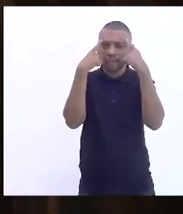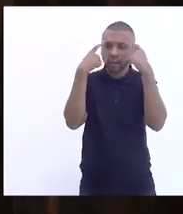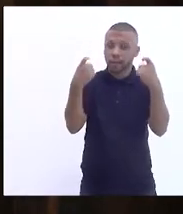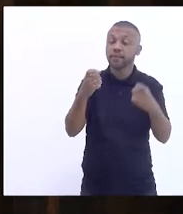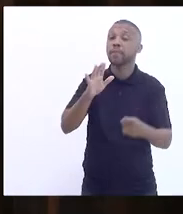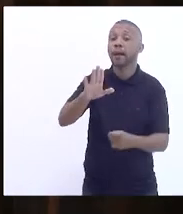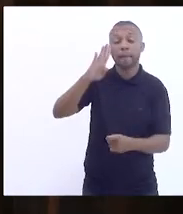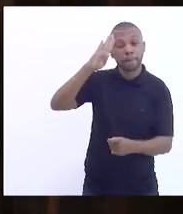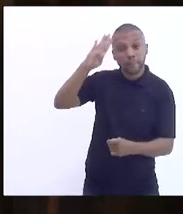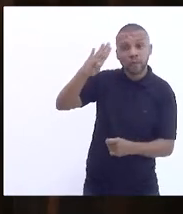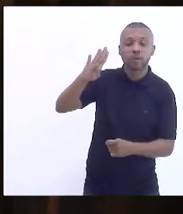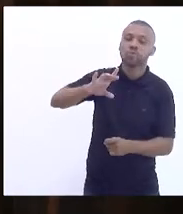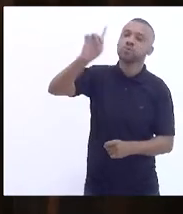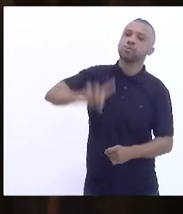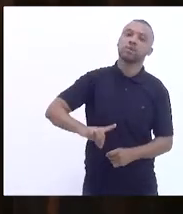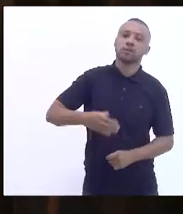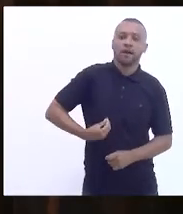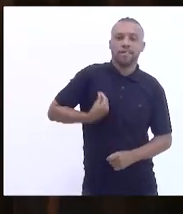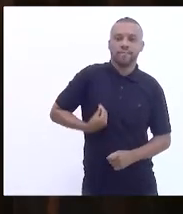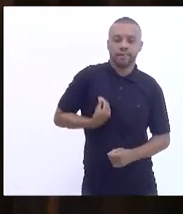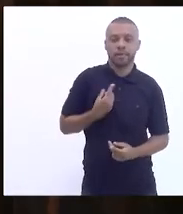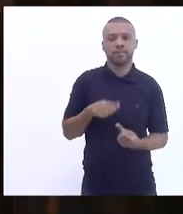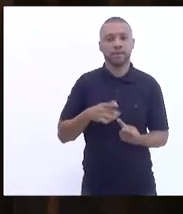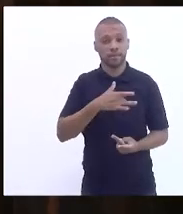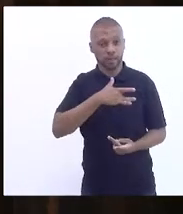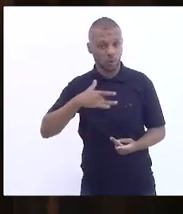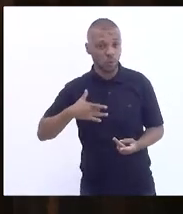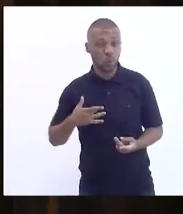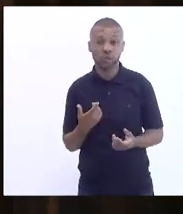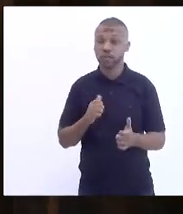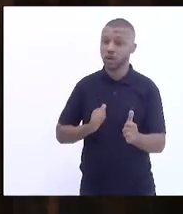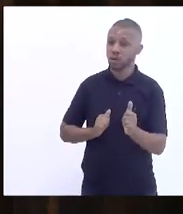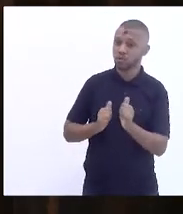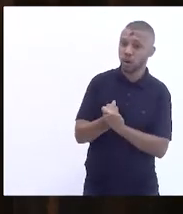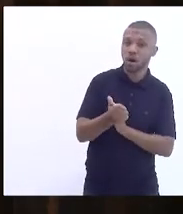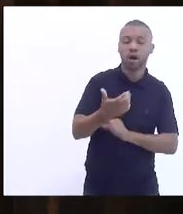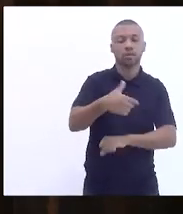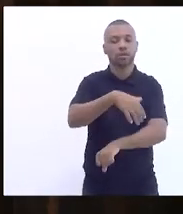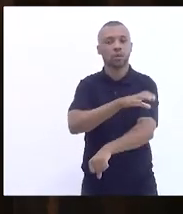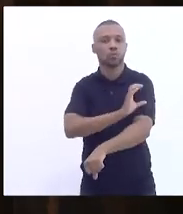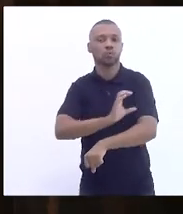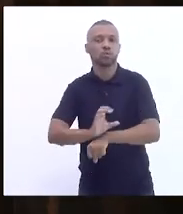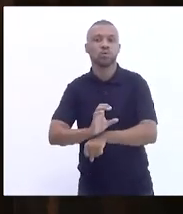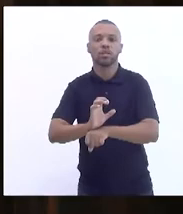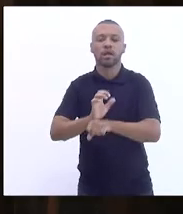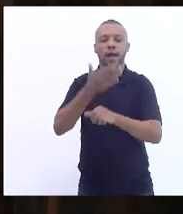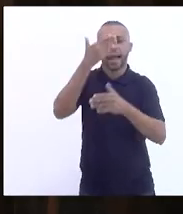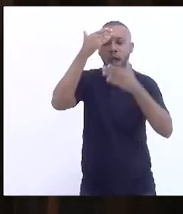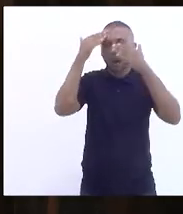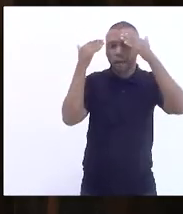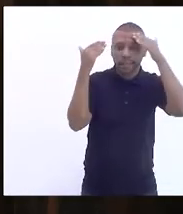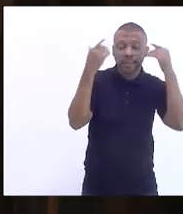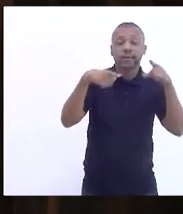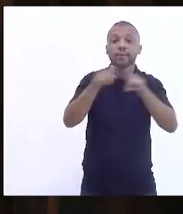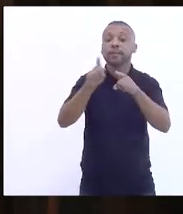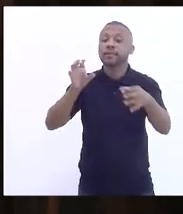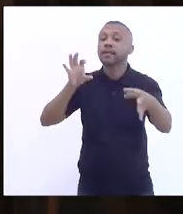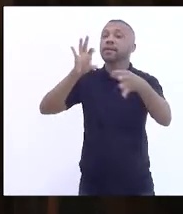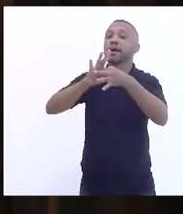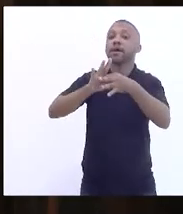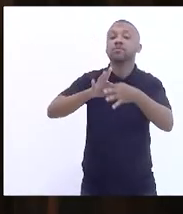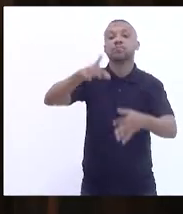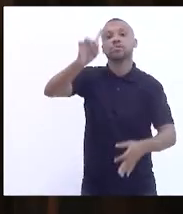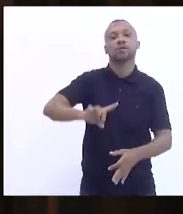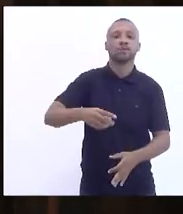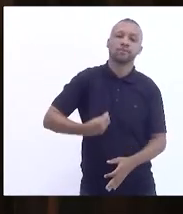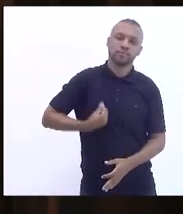direito à vida à saúde ao esporte à cultura ao lazer e esse também perpassa com direito a vida a